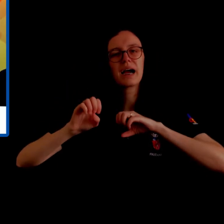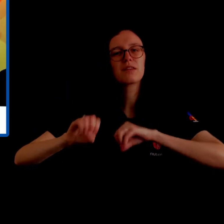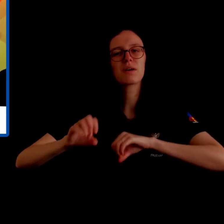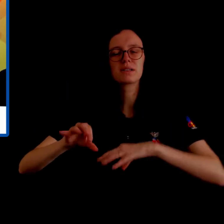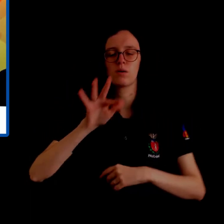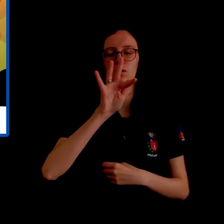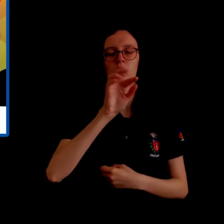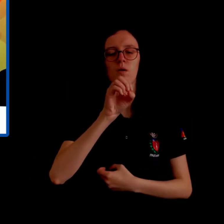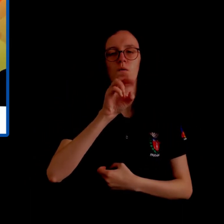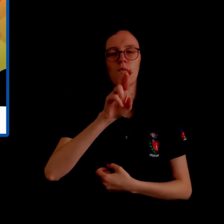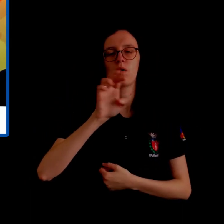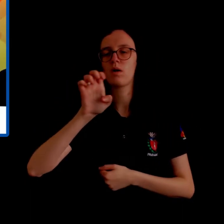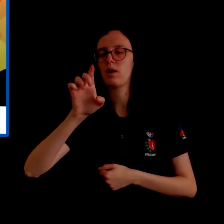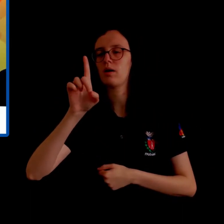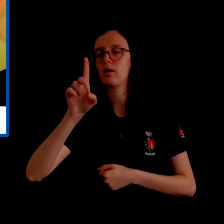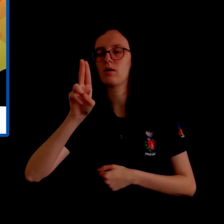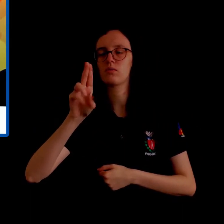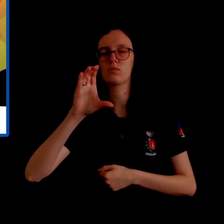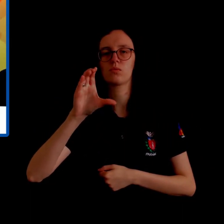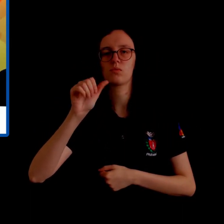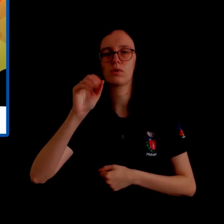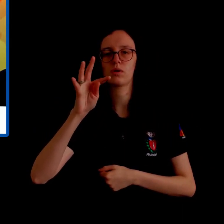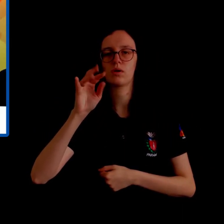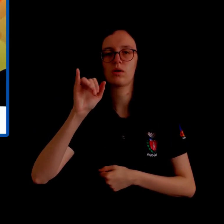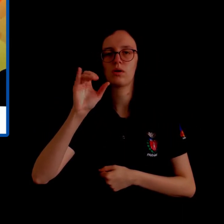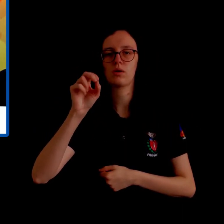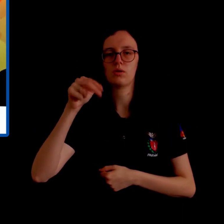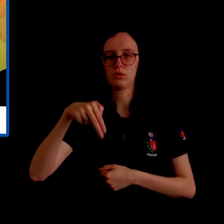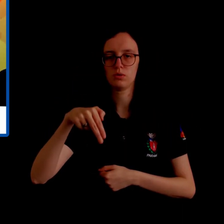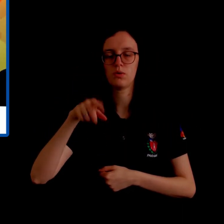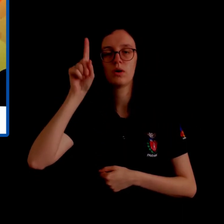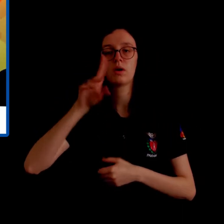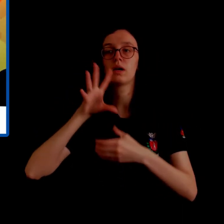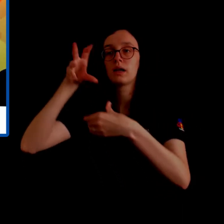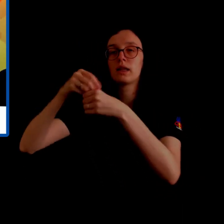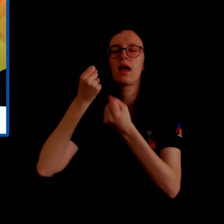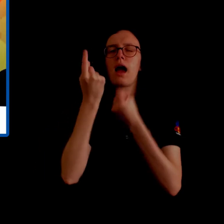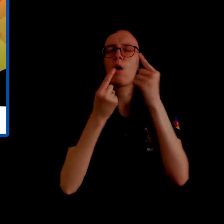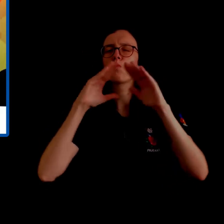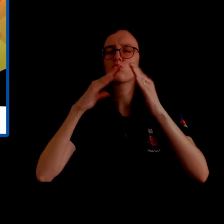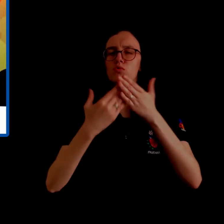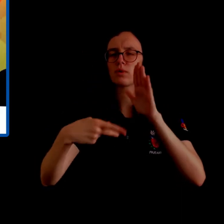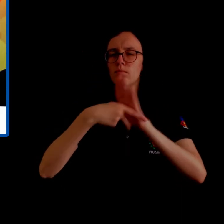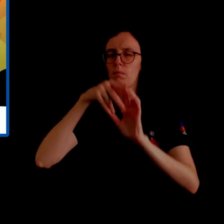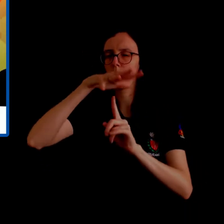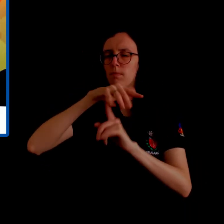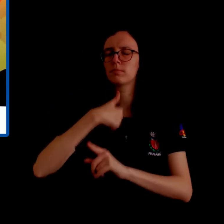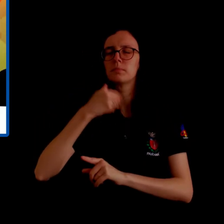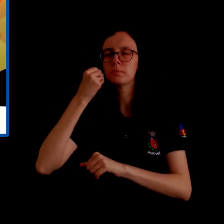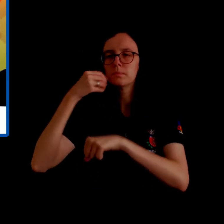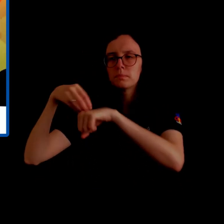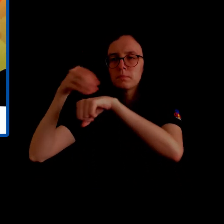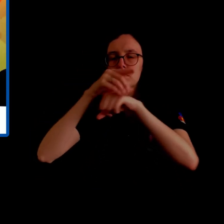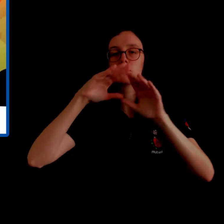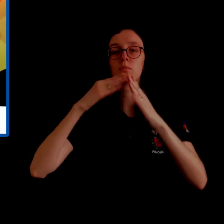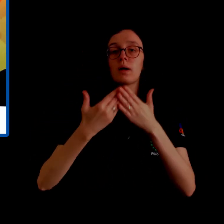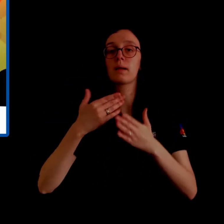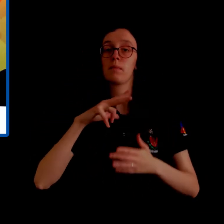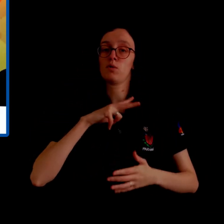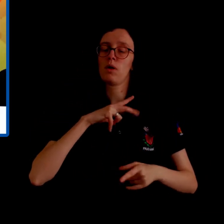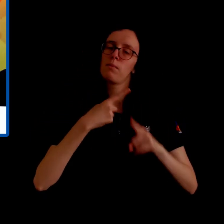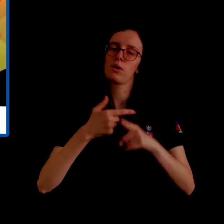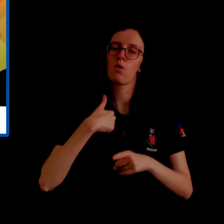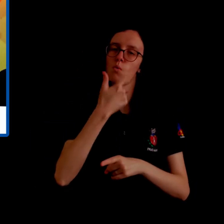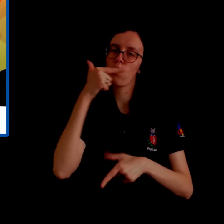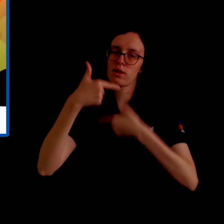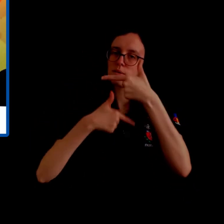implantação das ferramentas Google em alguns colégios do Paraná, colégios particulares, porque eu desenvolvia outras